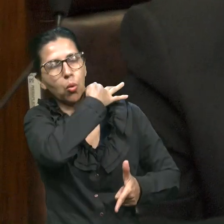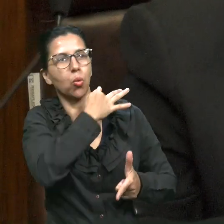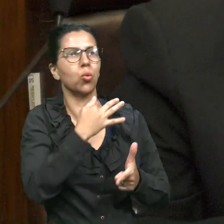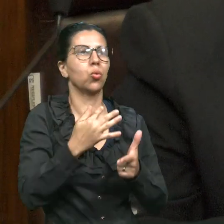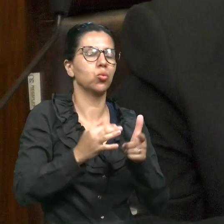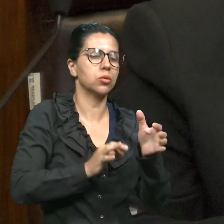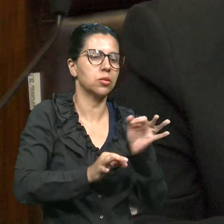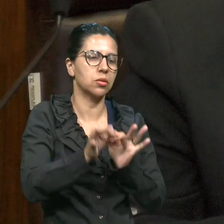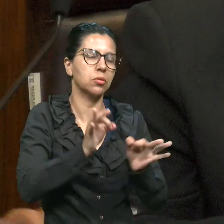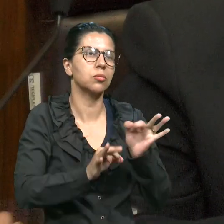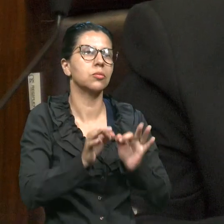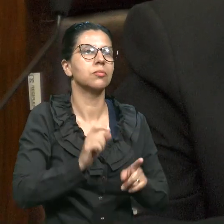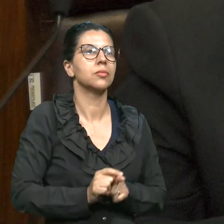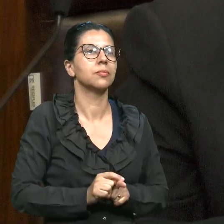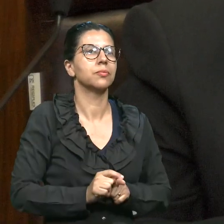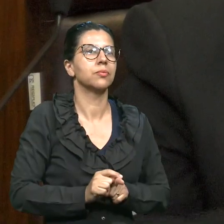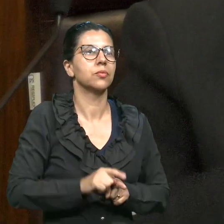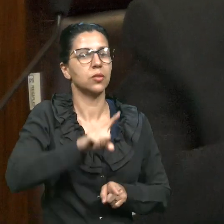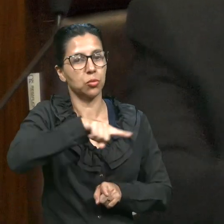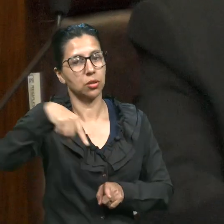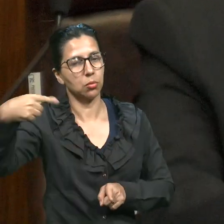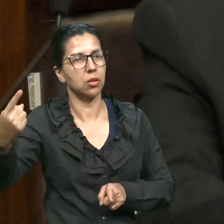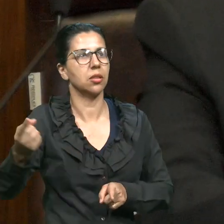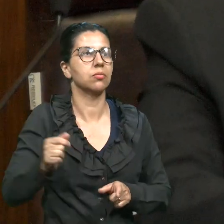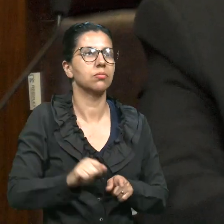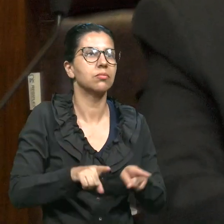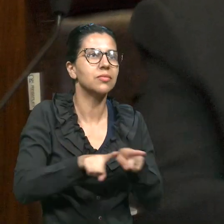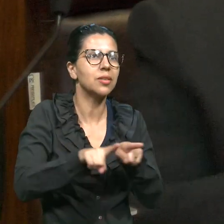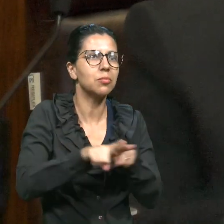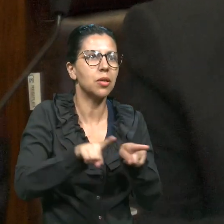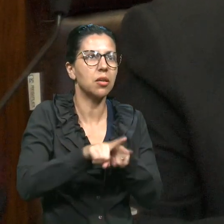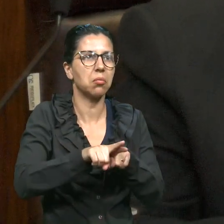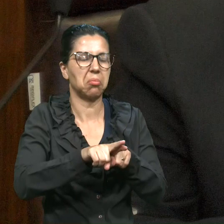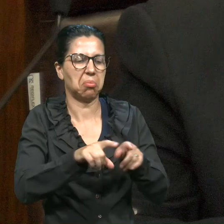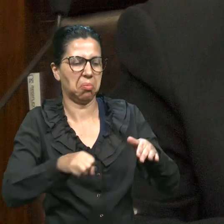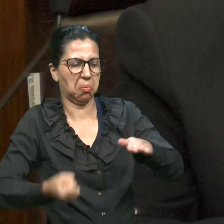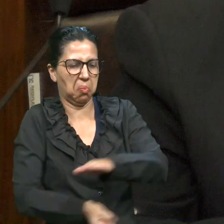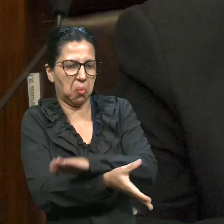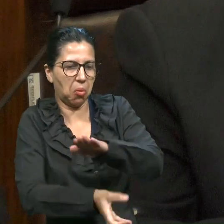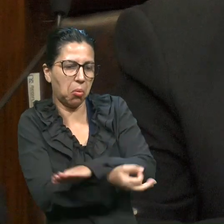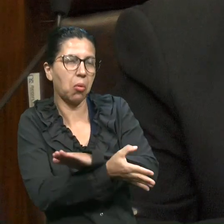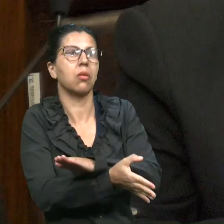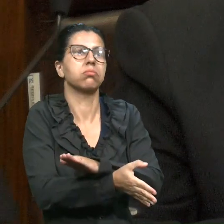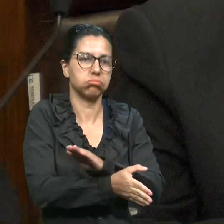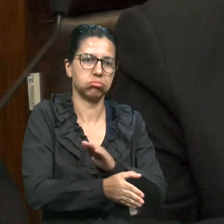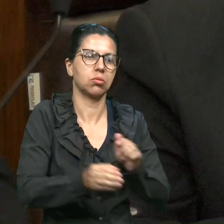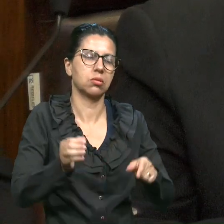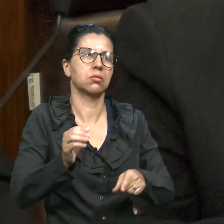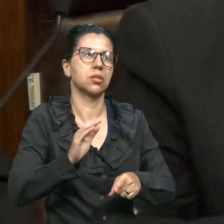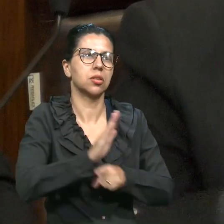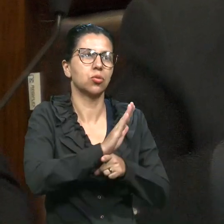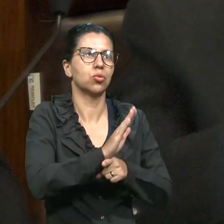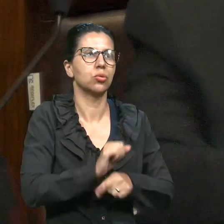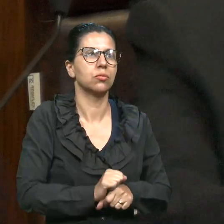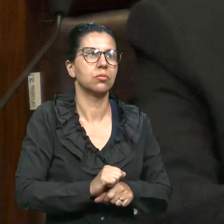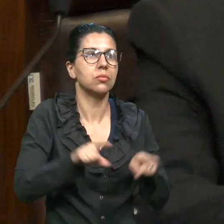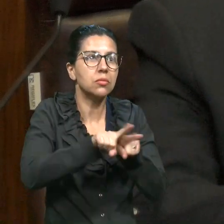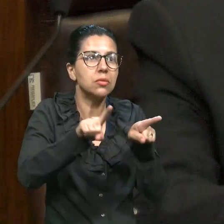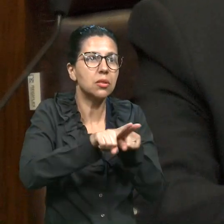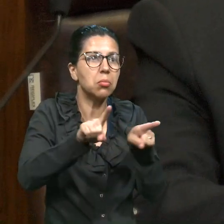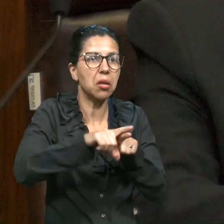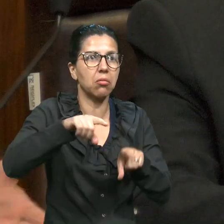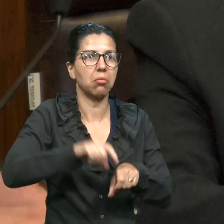semana, a semana municipal de transparência, prevenção e combate à corrupção. Durante o mês, a Semana Municipal de Prevenção de Abuso